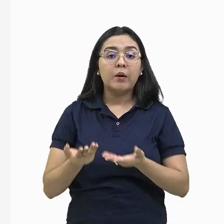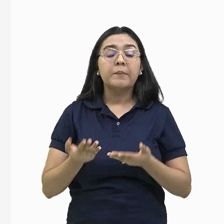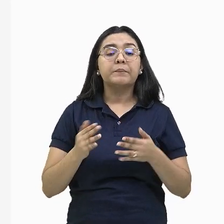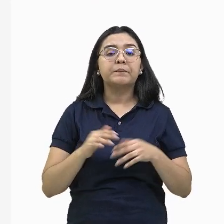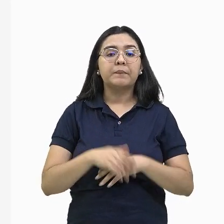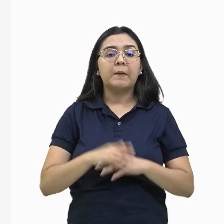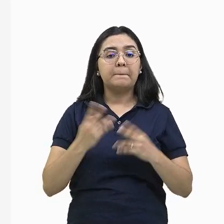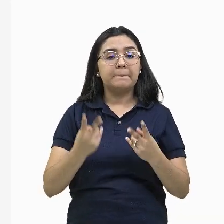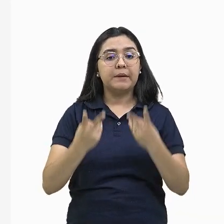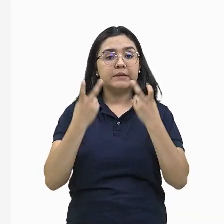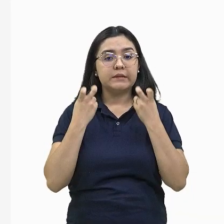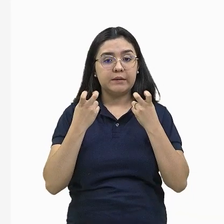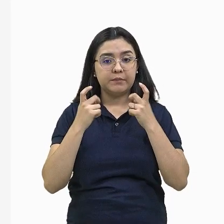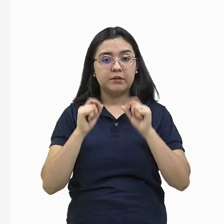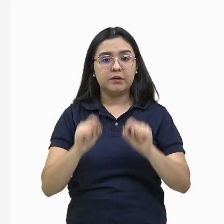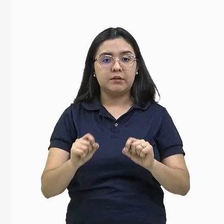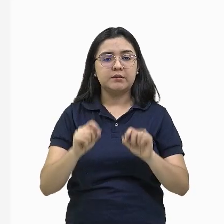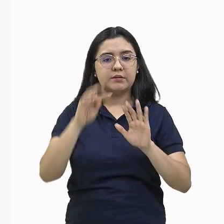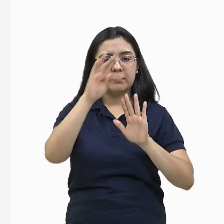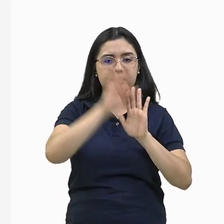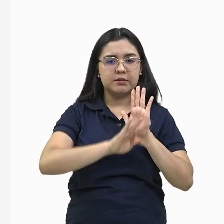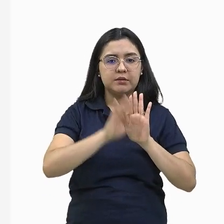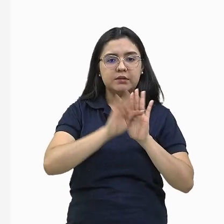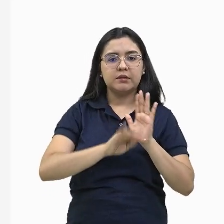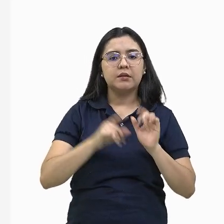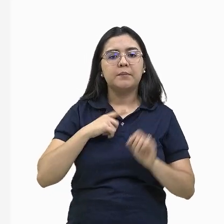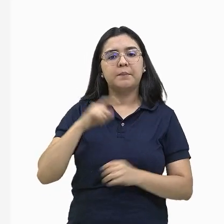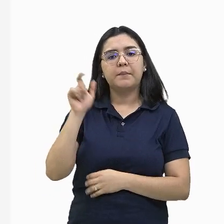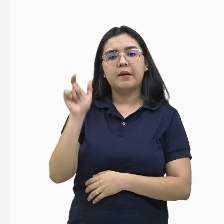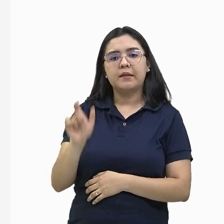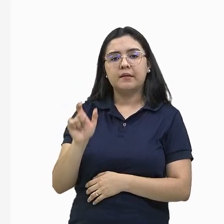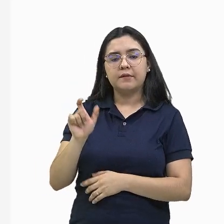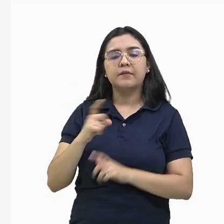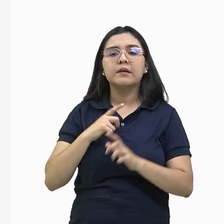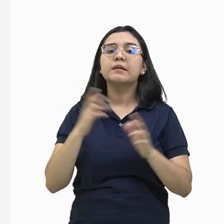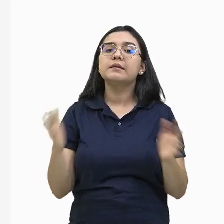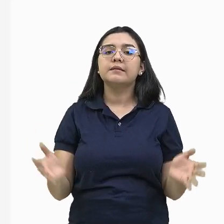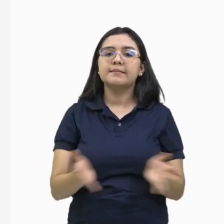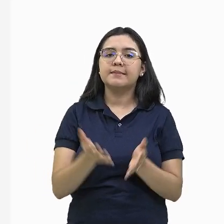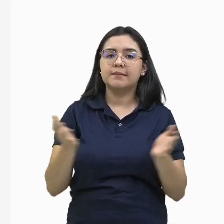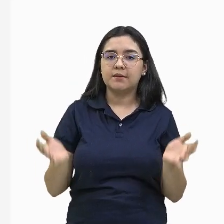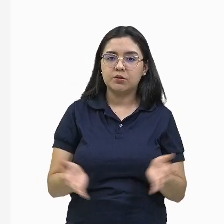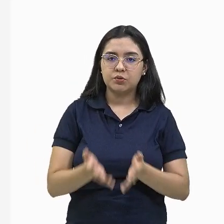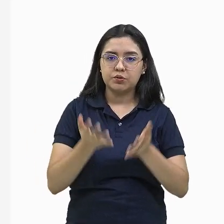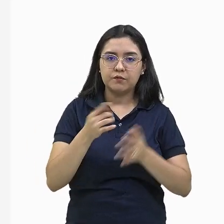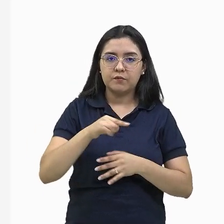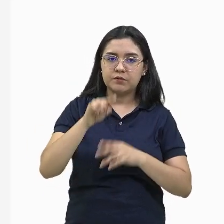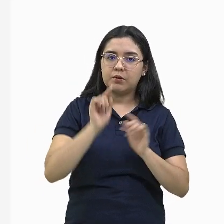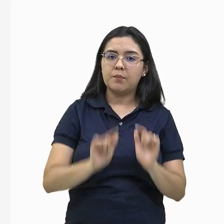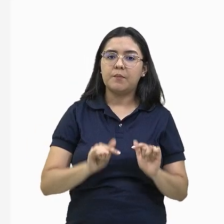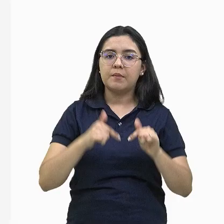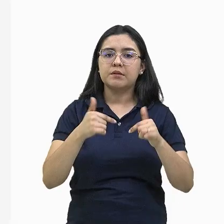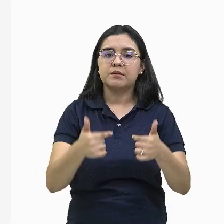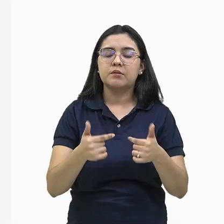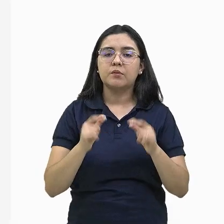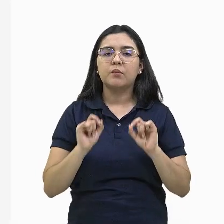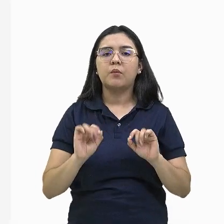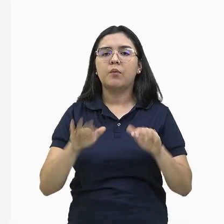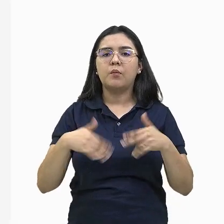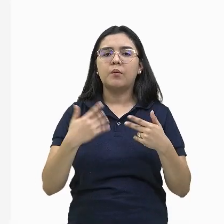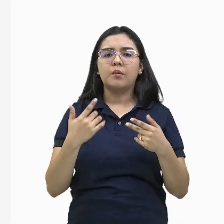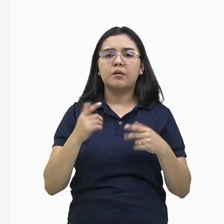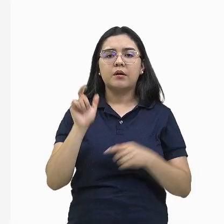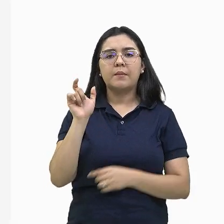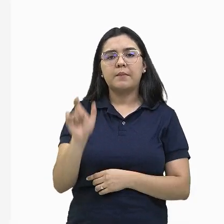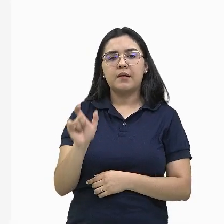neste enunciado nós temos aqui uma palavra que incentiva você a uma ação. E essa palavra vem